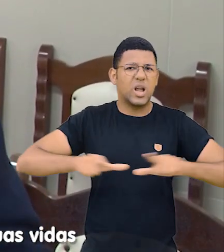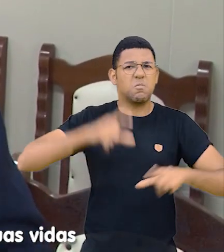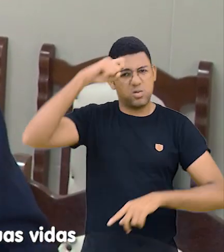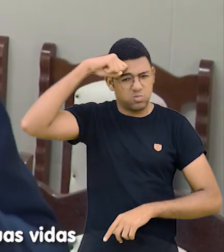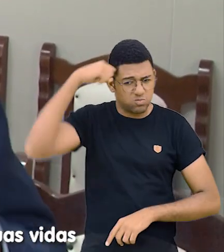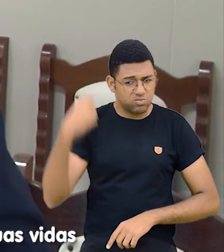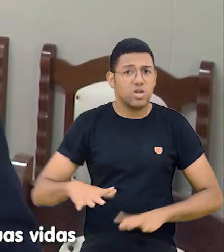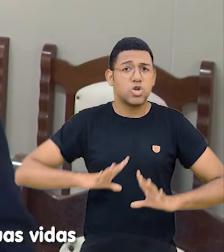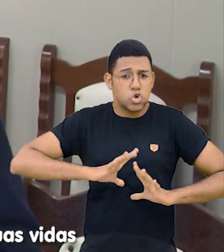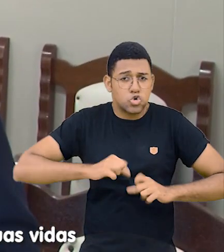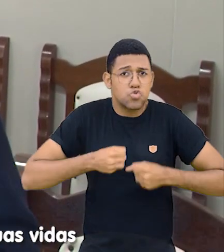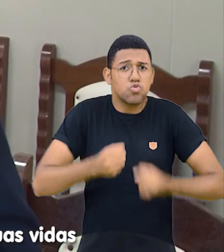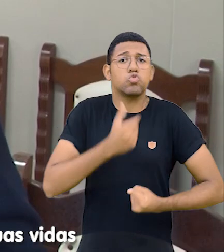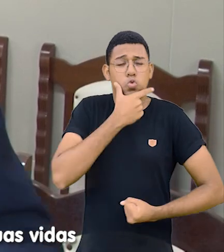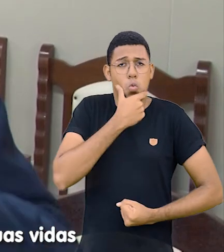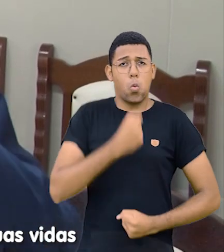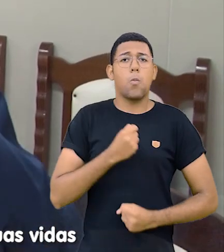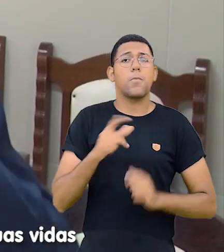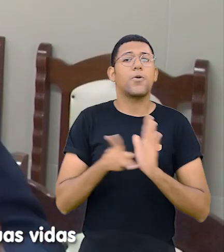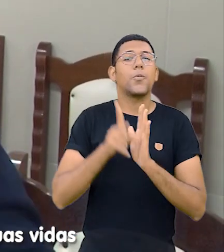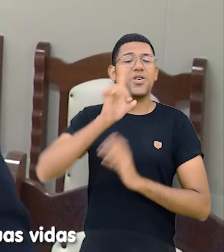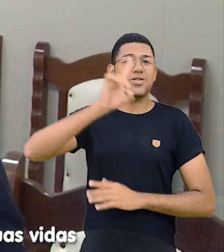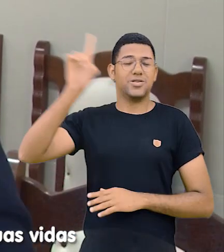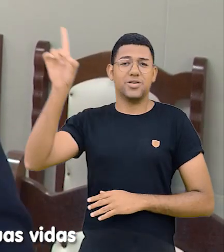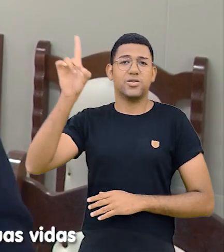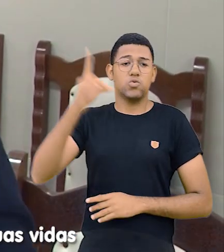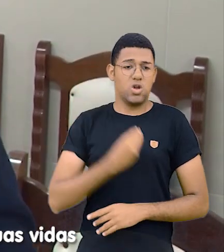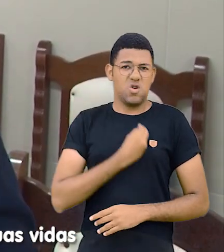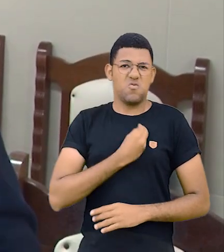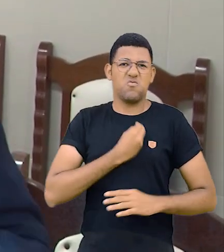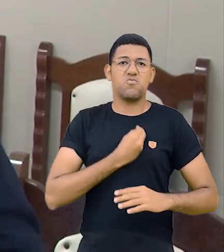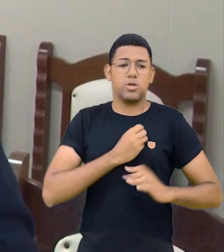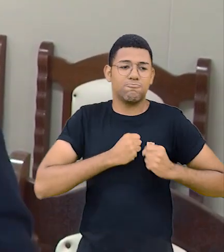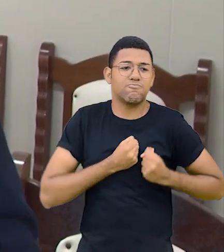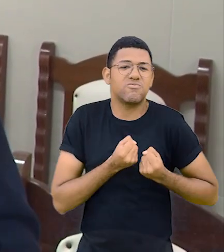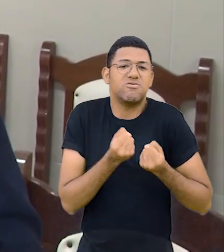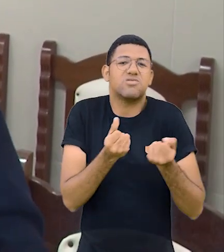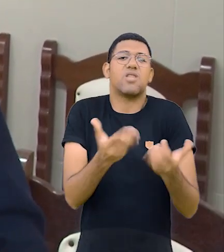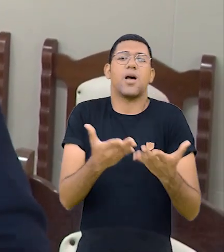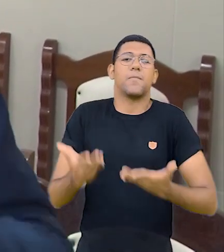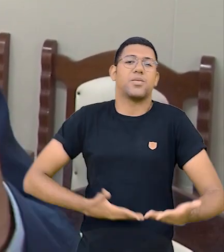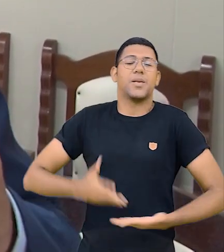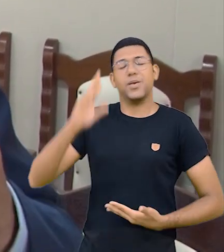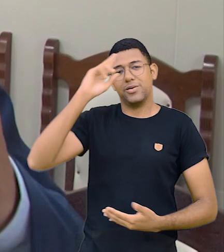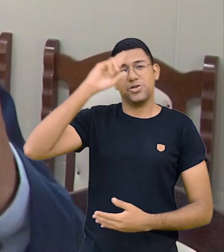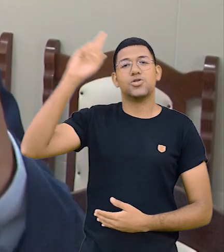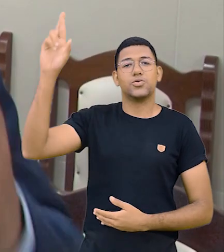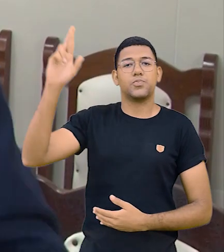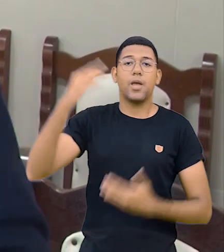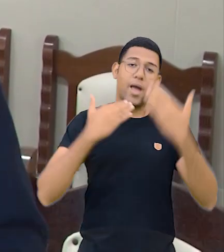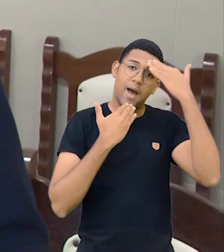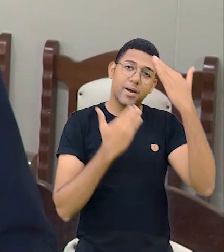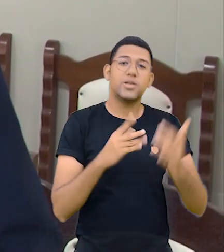esforço de homens de Deus, que têm dado suas vidas na obra do Mestre. Agradeço ao pastor